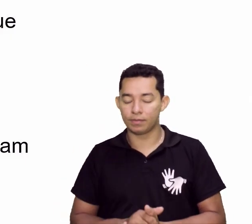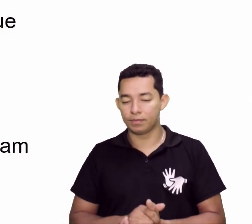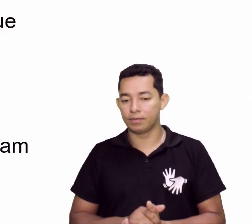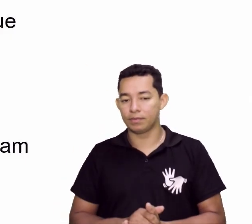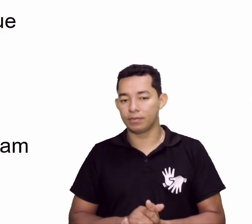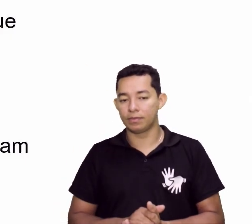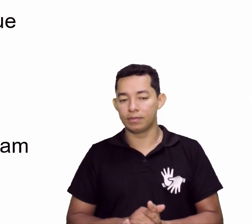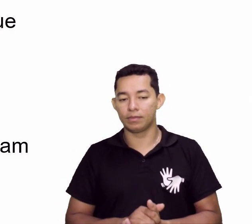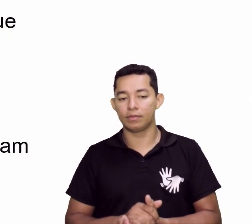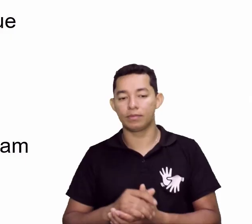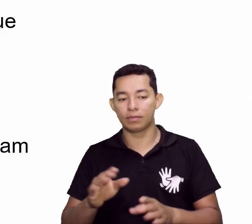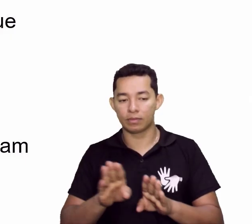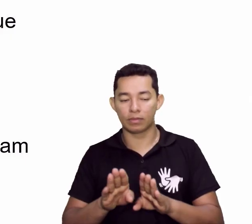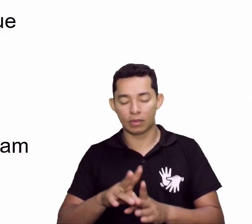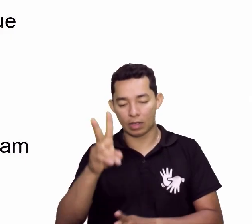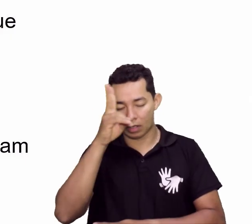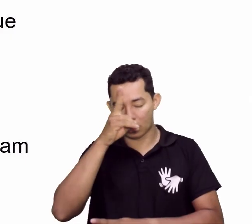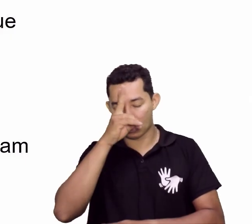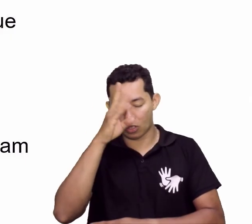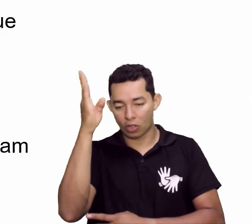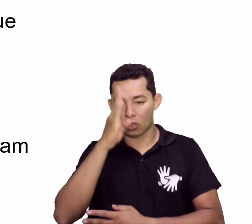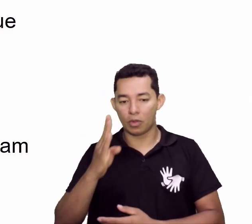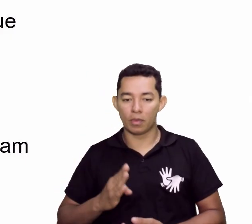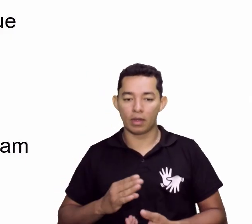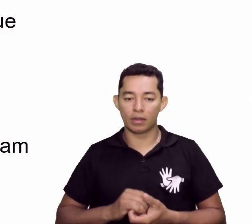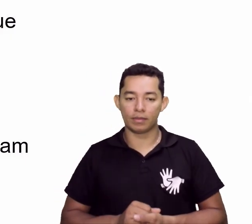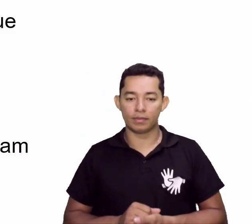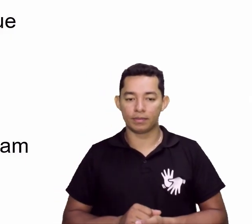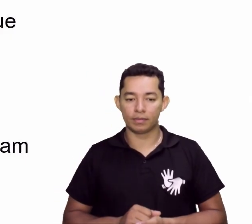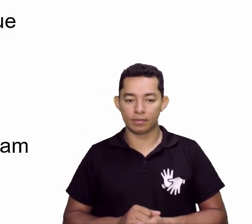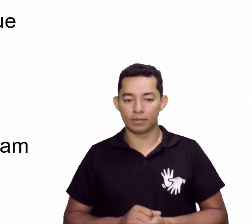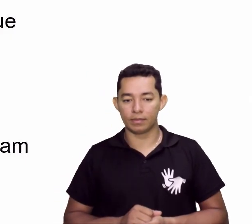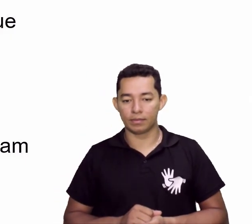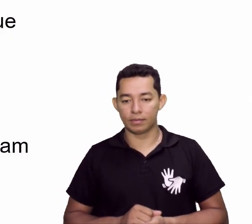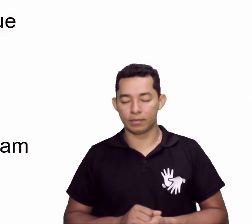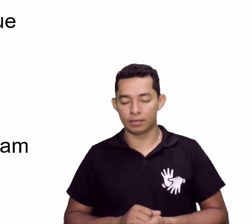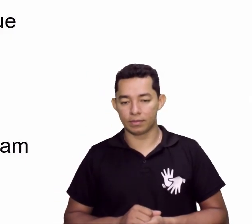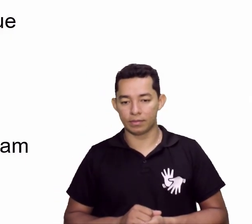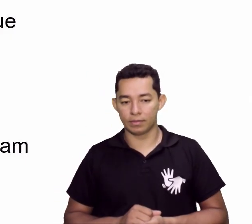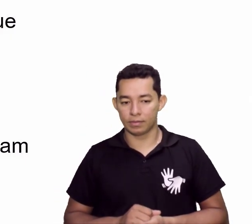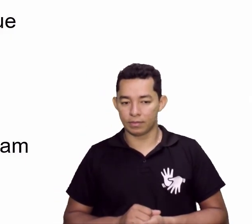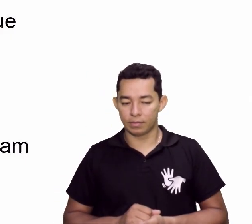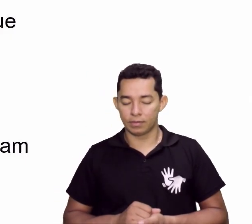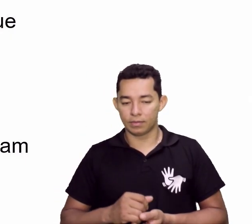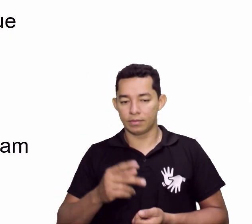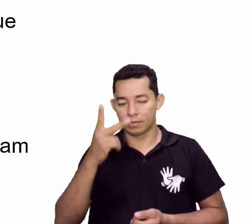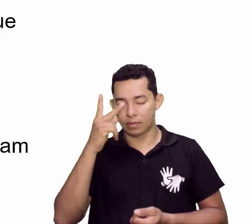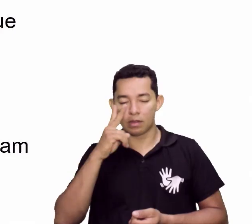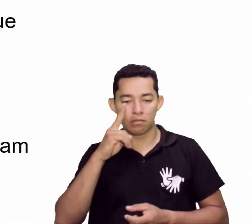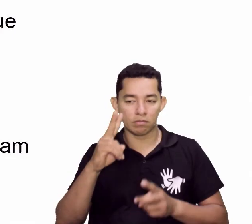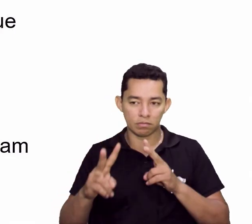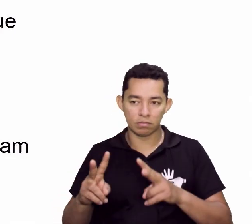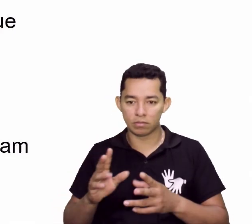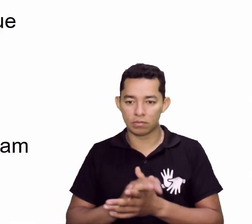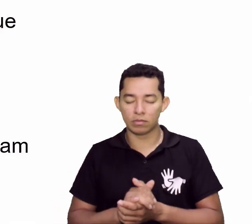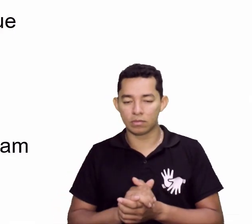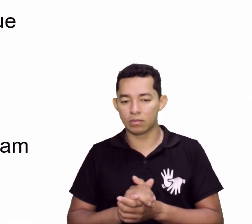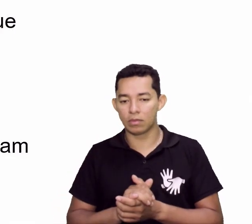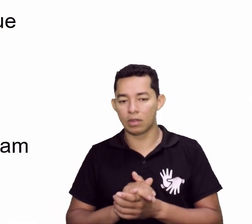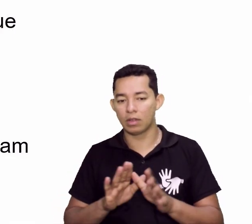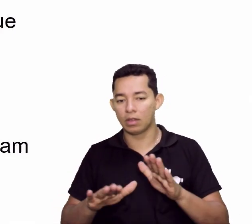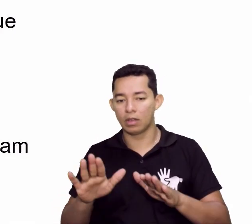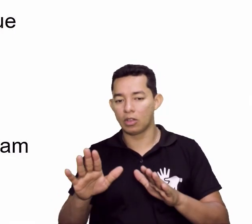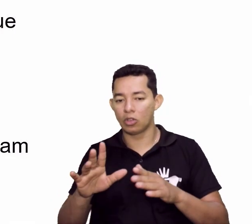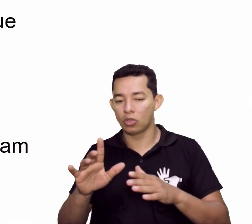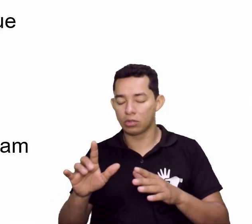história do país. Era um jornal, né? Era onde as pessoas ficavam vendo para se... uma espécie de jornal onde as